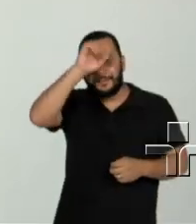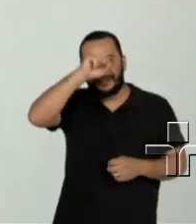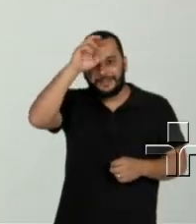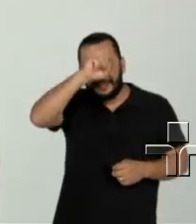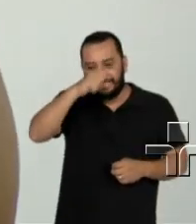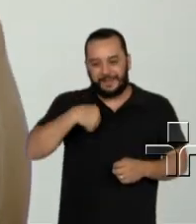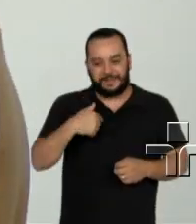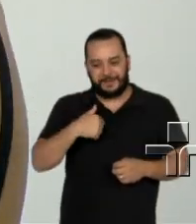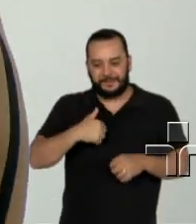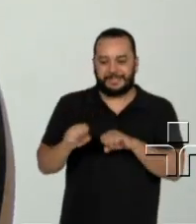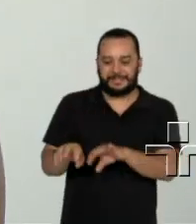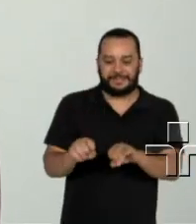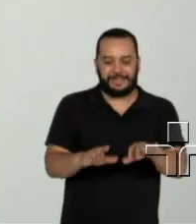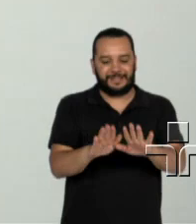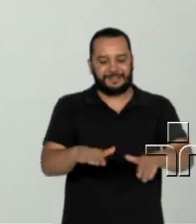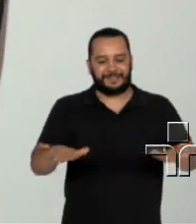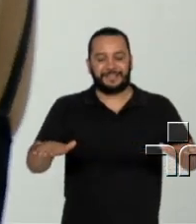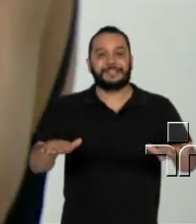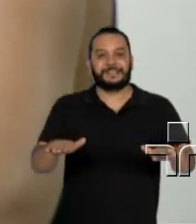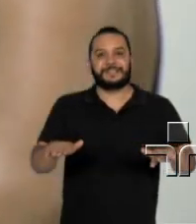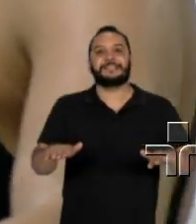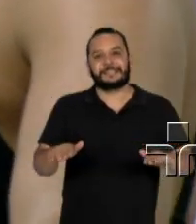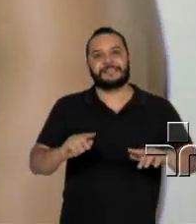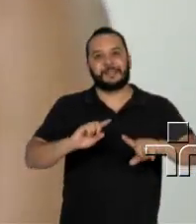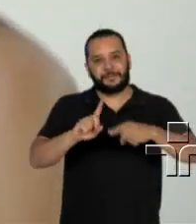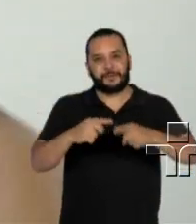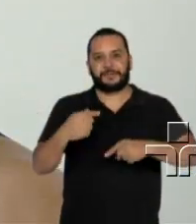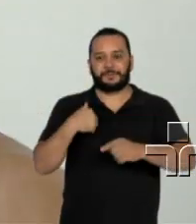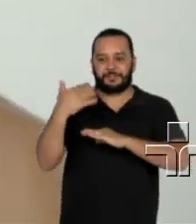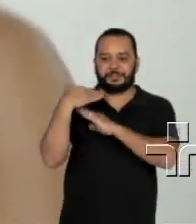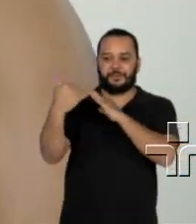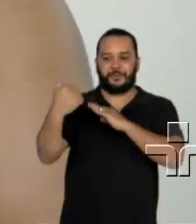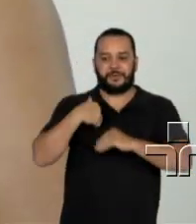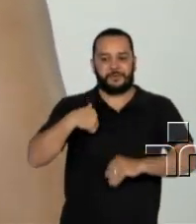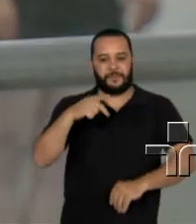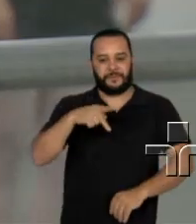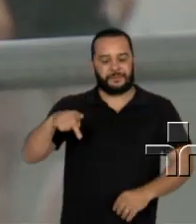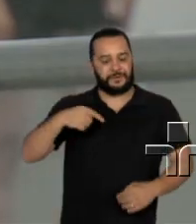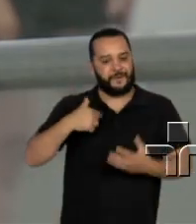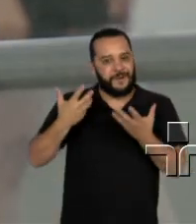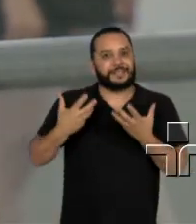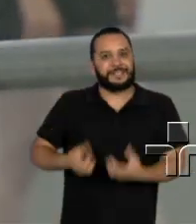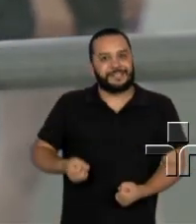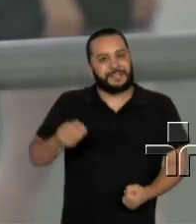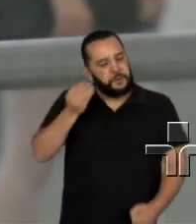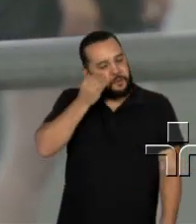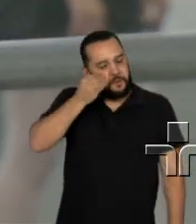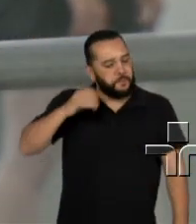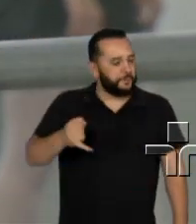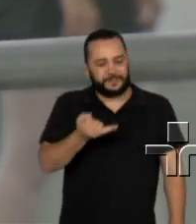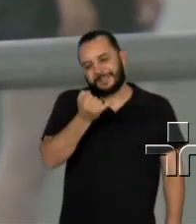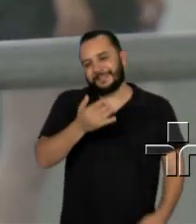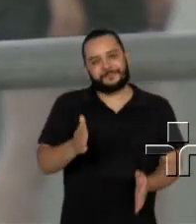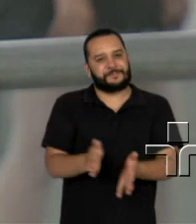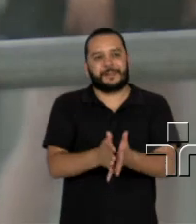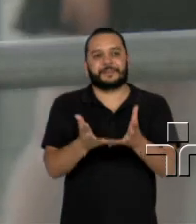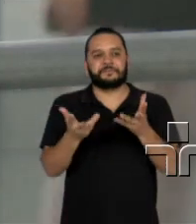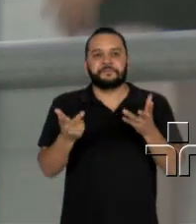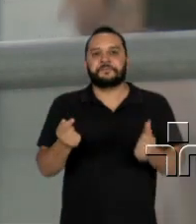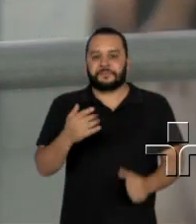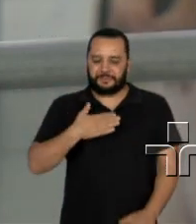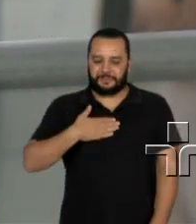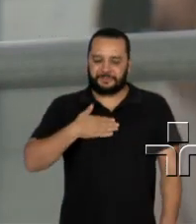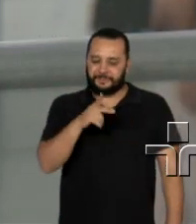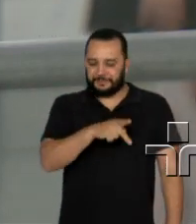crianças e aí acabou que ela me convidou e eu aceitei foi uma oportunidade fantástica para mim de ser